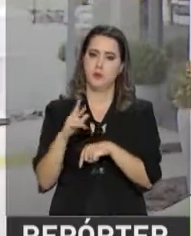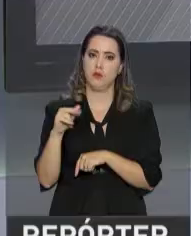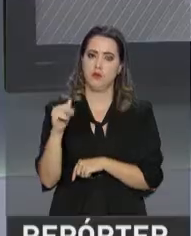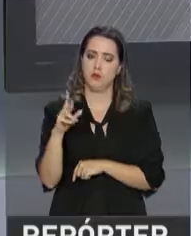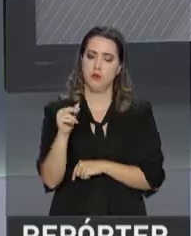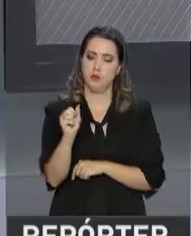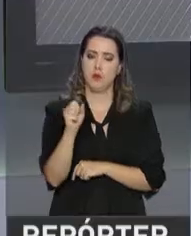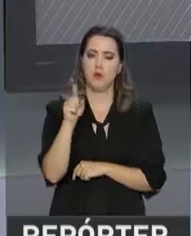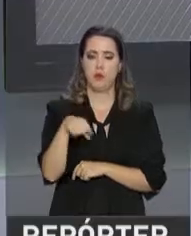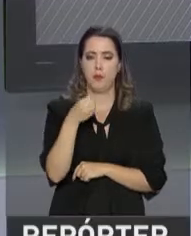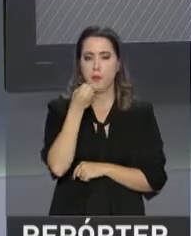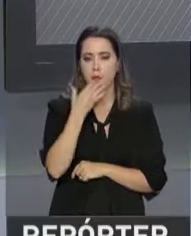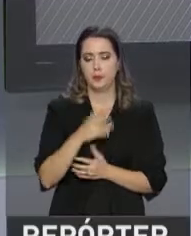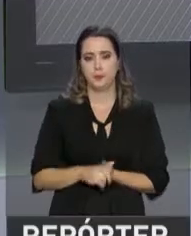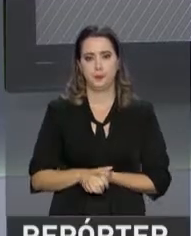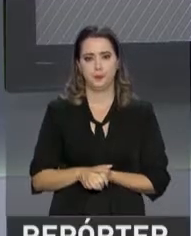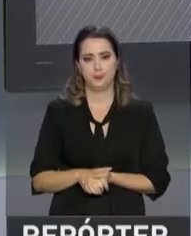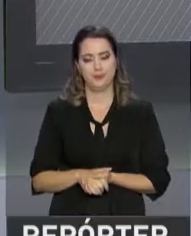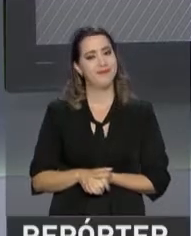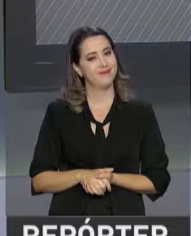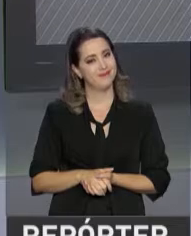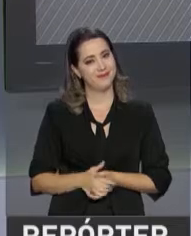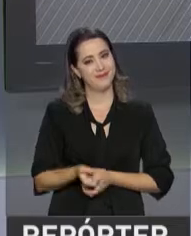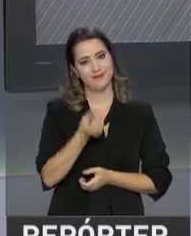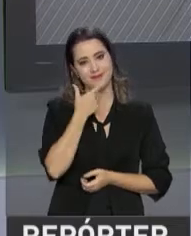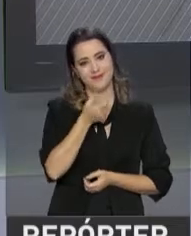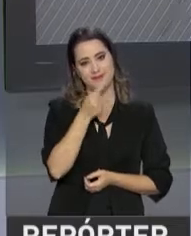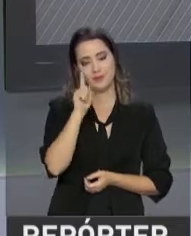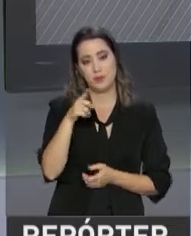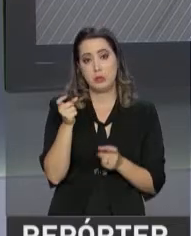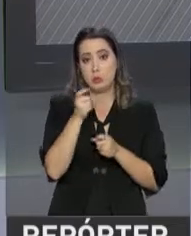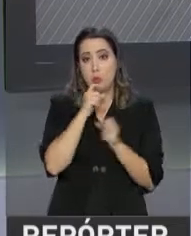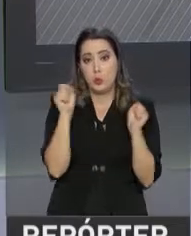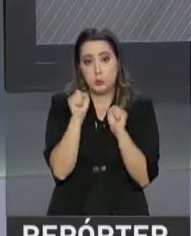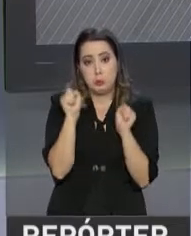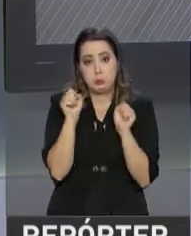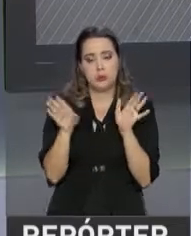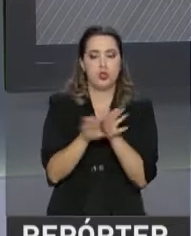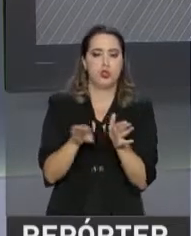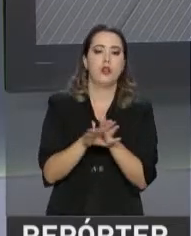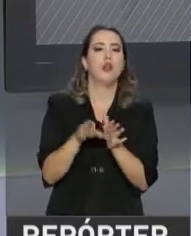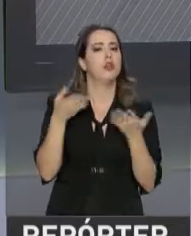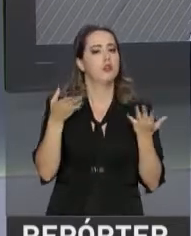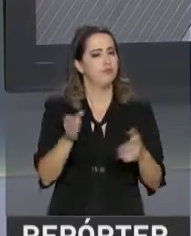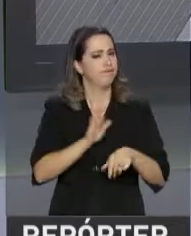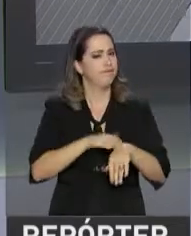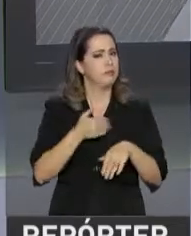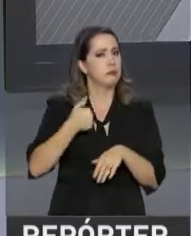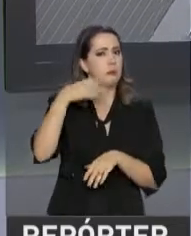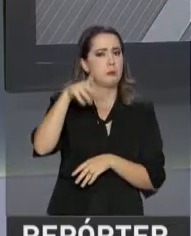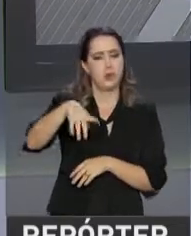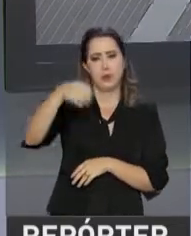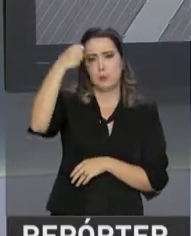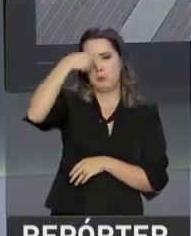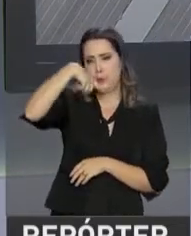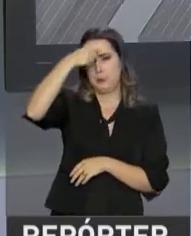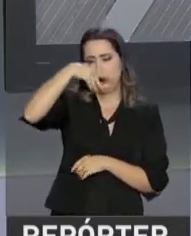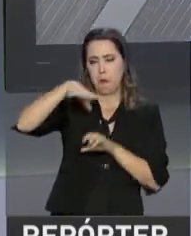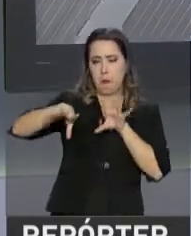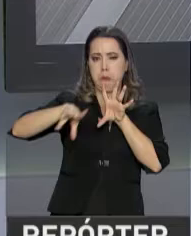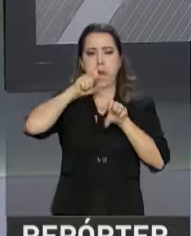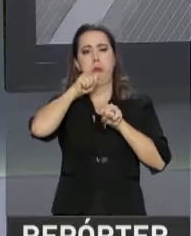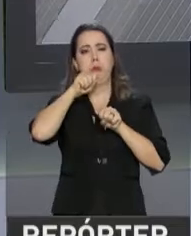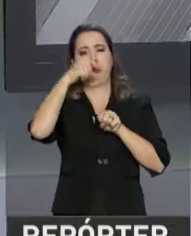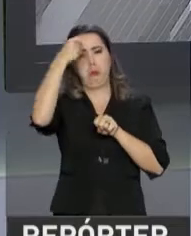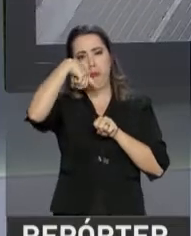válido. E ainda sobre saúde, o inverno está chegando e com ele o período de maior contaminação por gripes